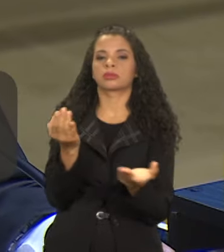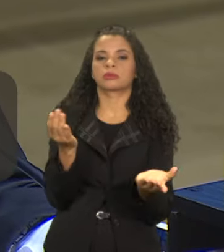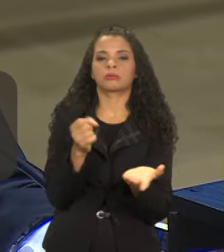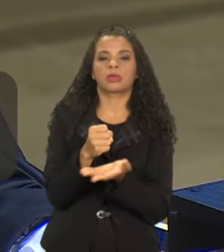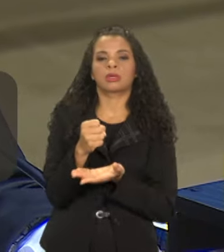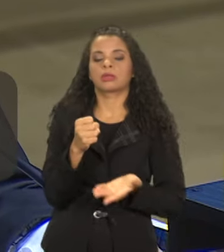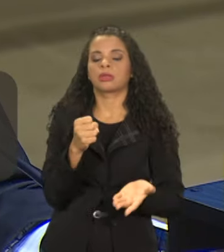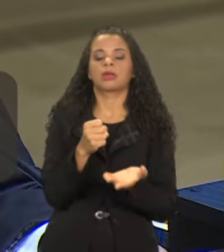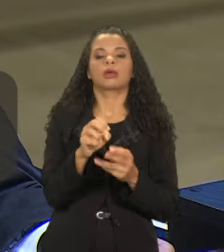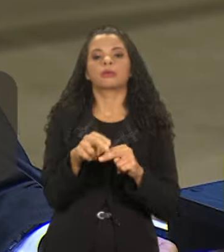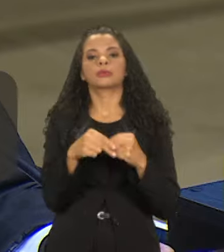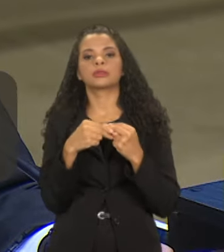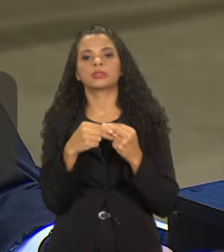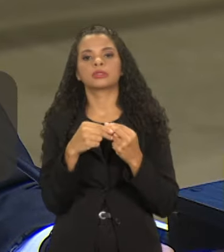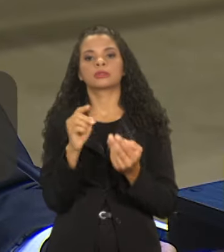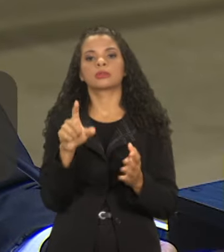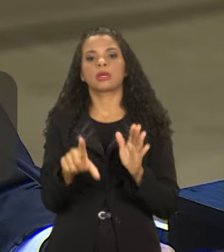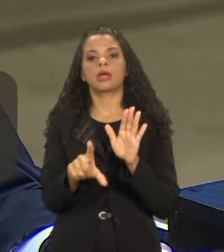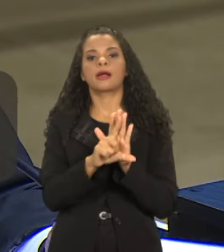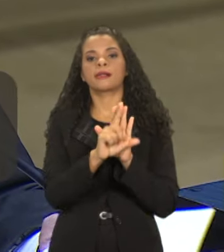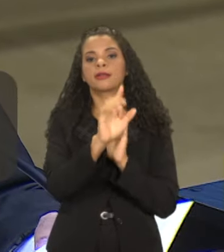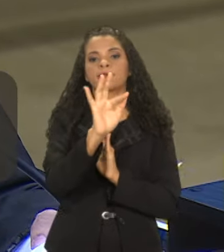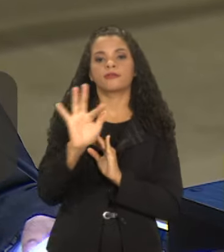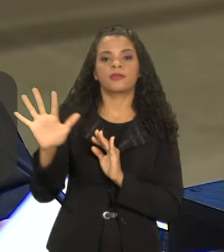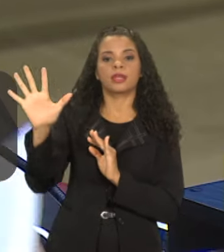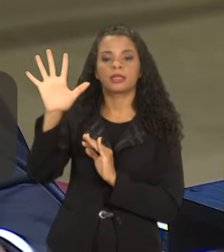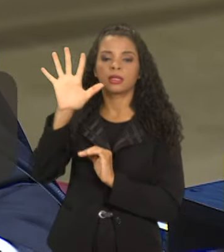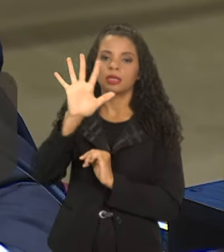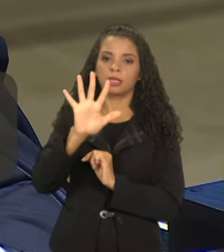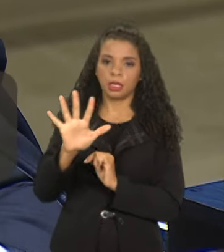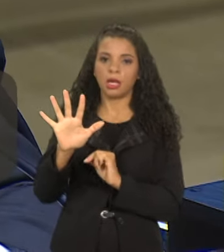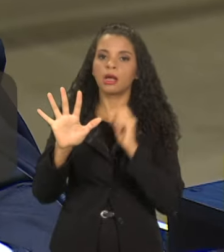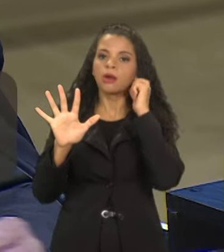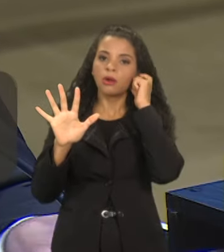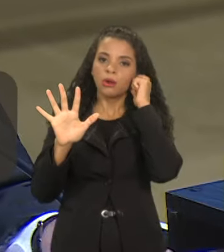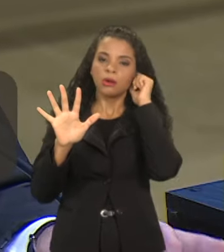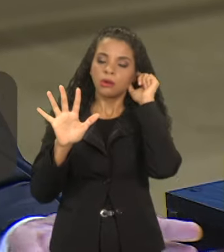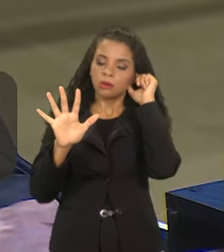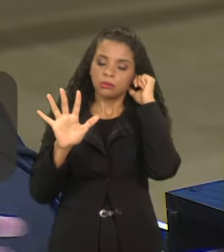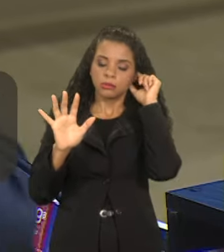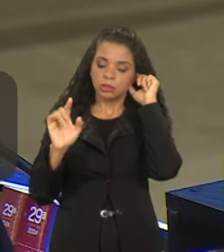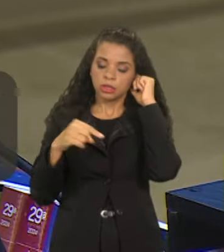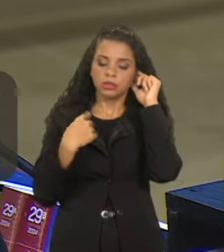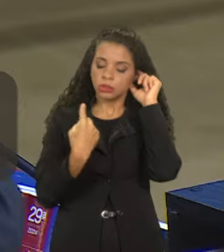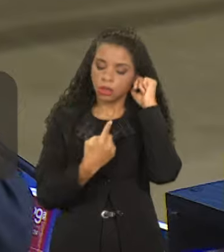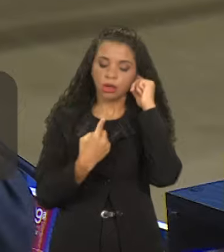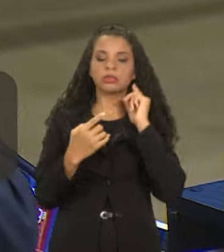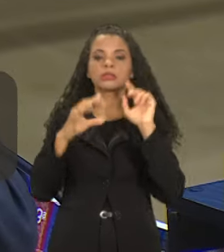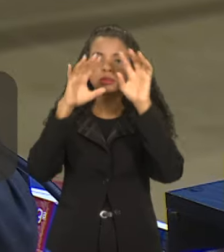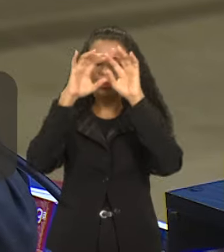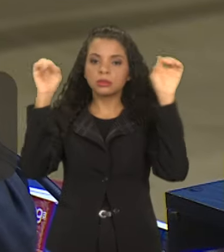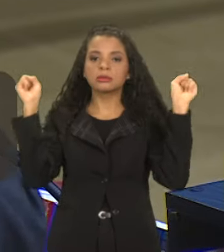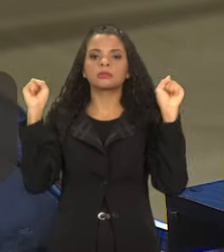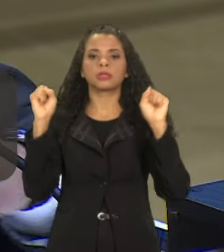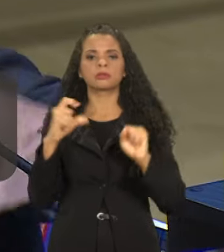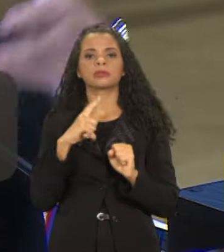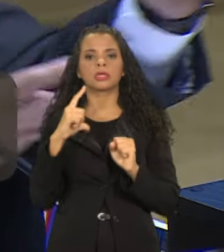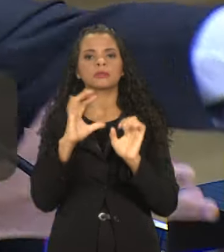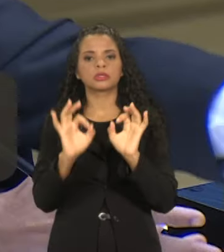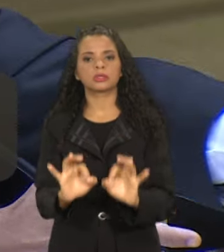lei federal e a jurisprudência desse tribunal vai na direção correta, no sentido de que, se é verdade que ninguém pode